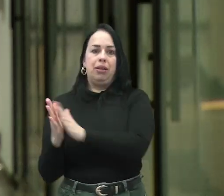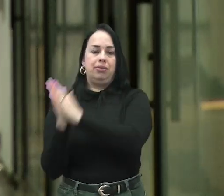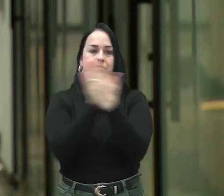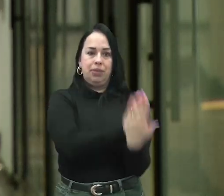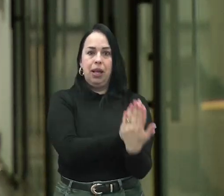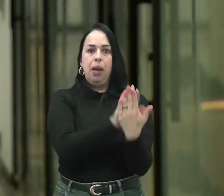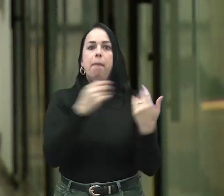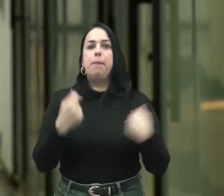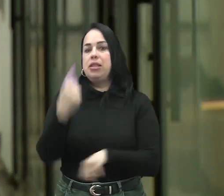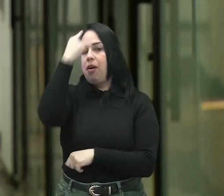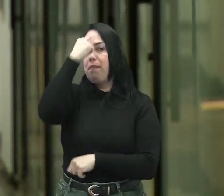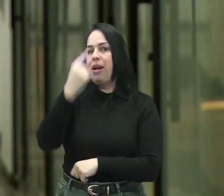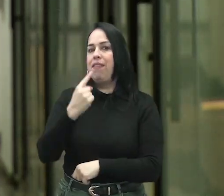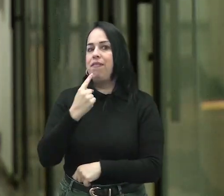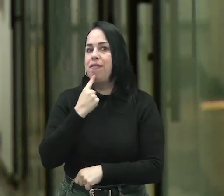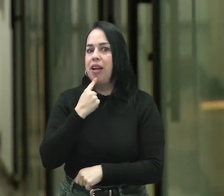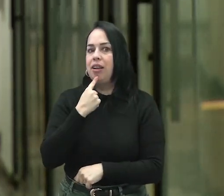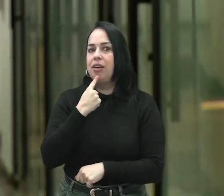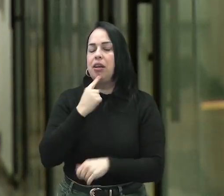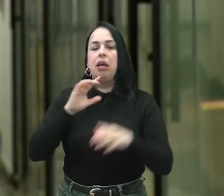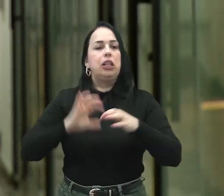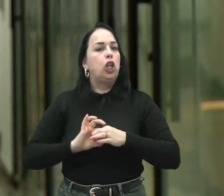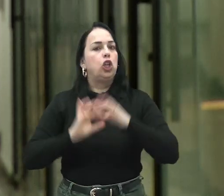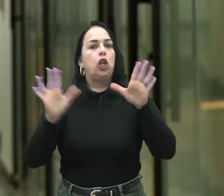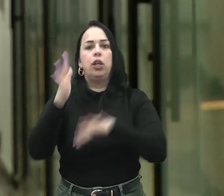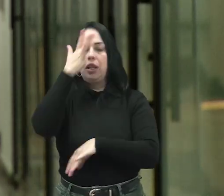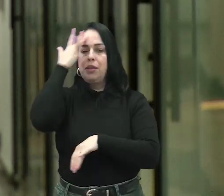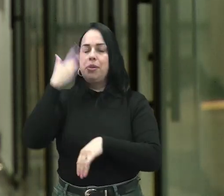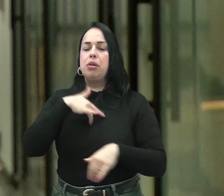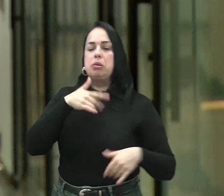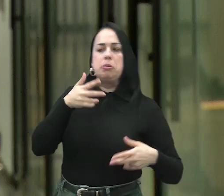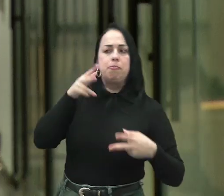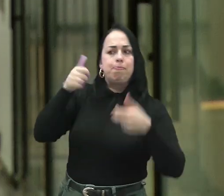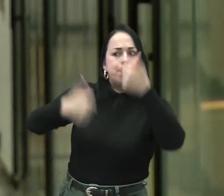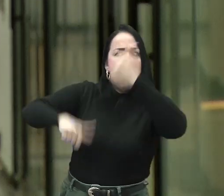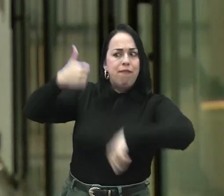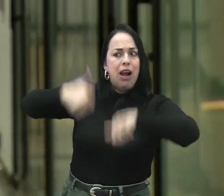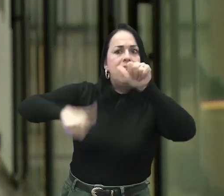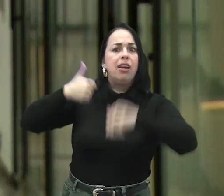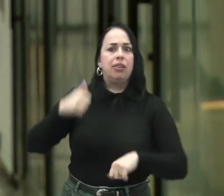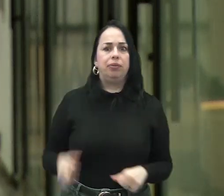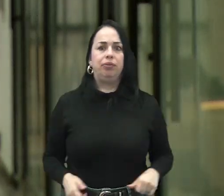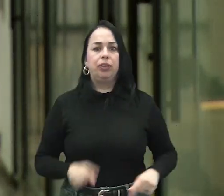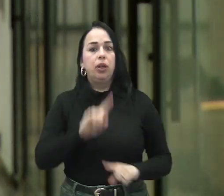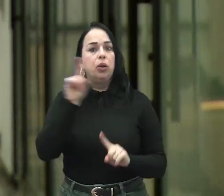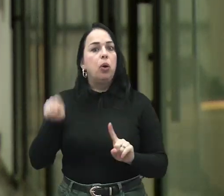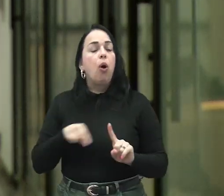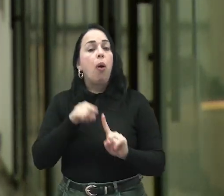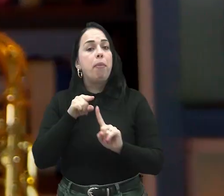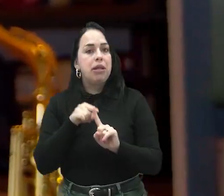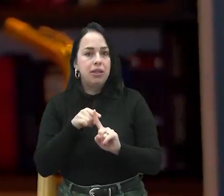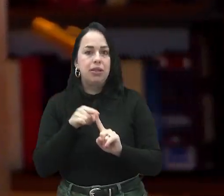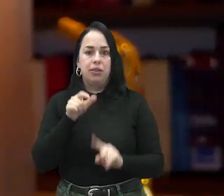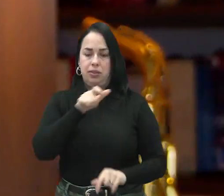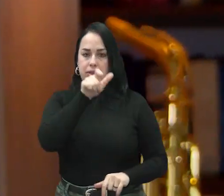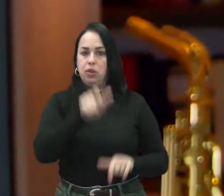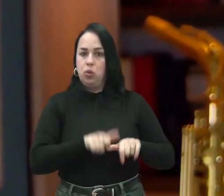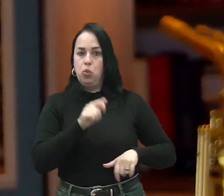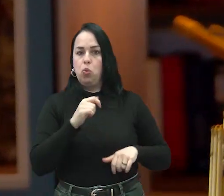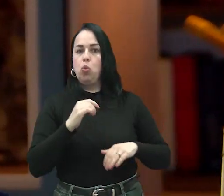ou intercâmbio precisa deixar os perfis das redes sociais em modo público para uma análise completa.